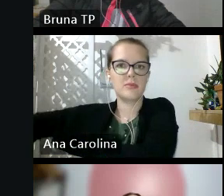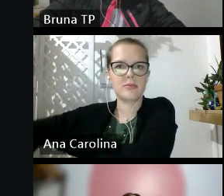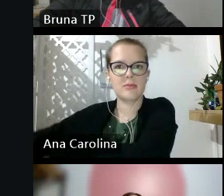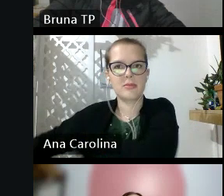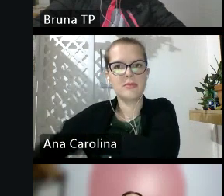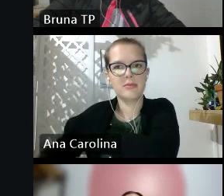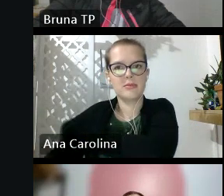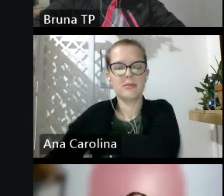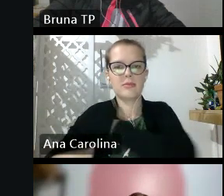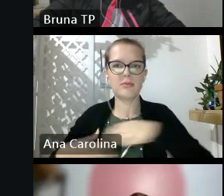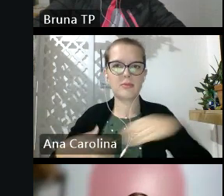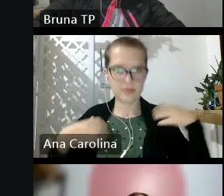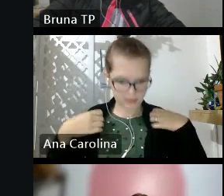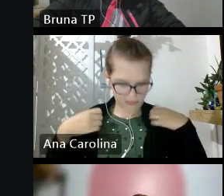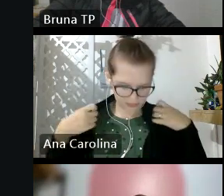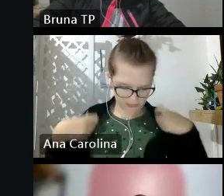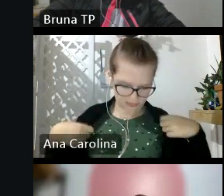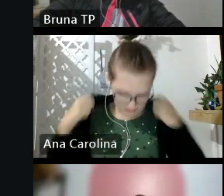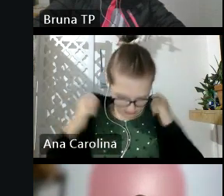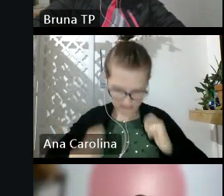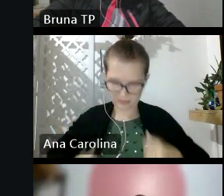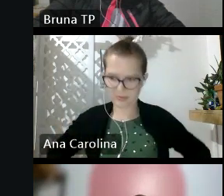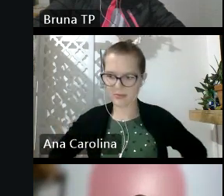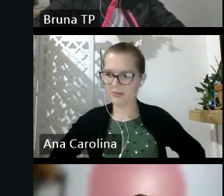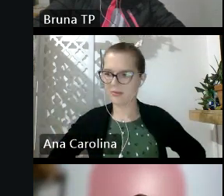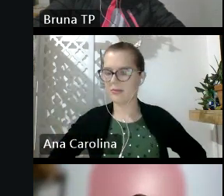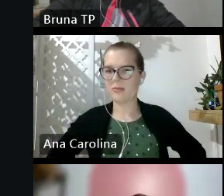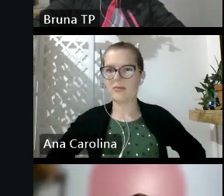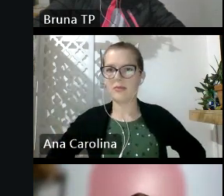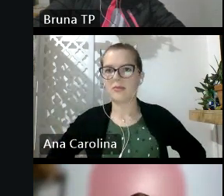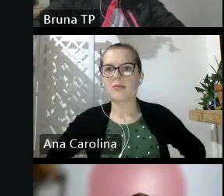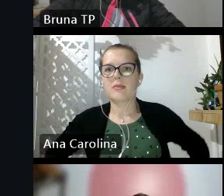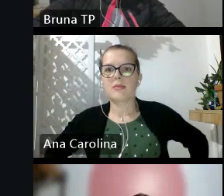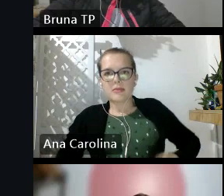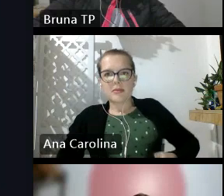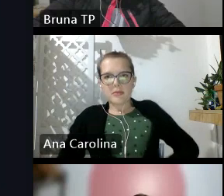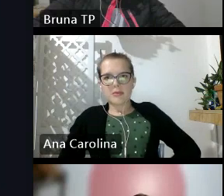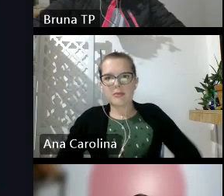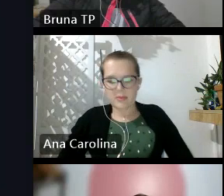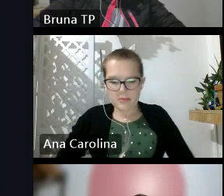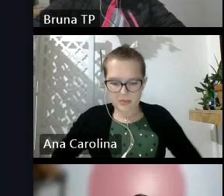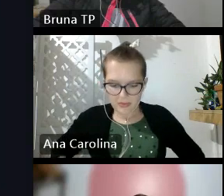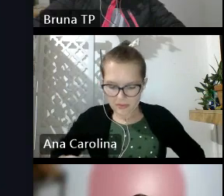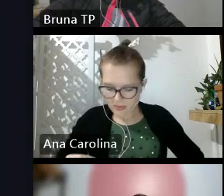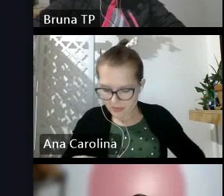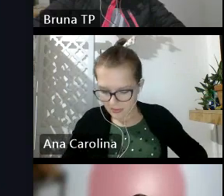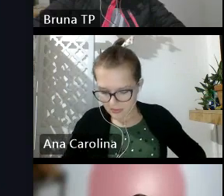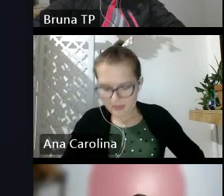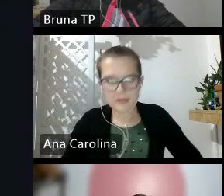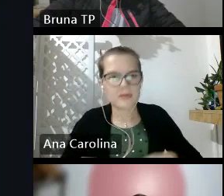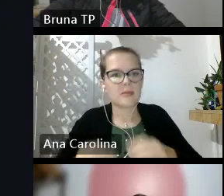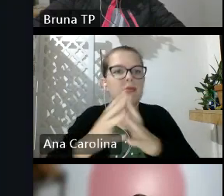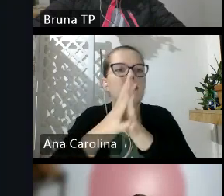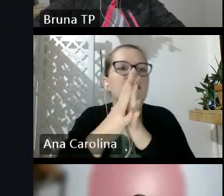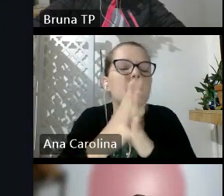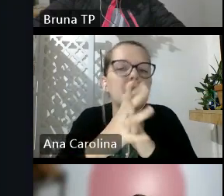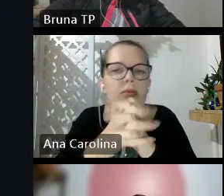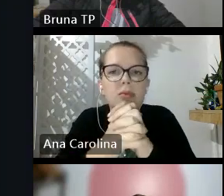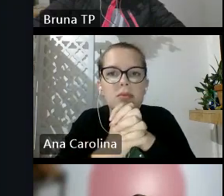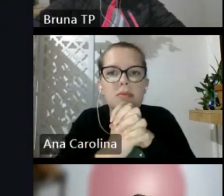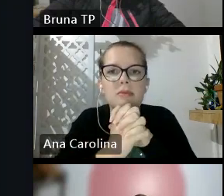uma autoridade nesse assunto. Então, se qualquer um de vocês, se pegar o celular de